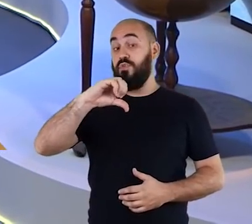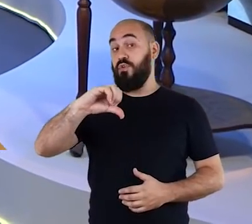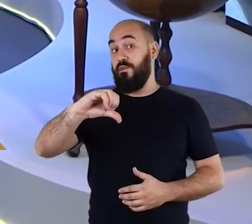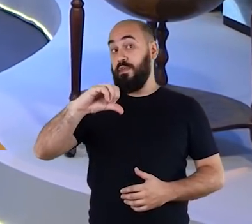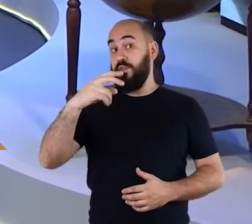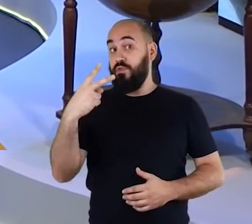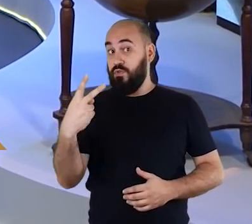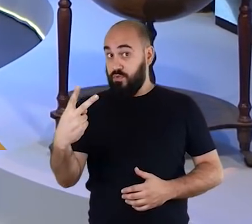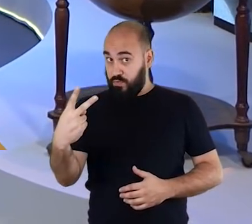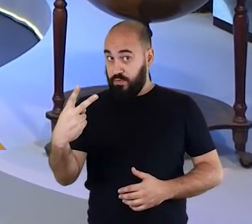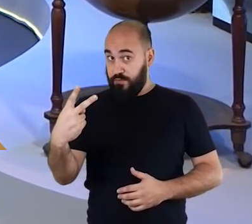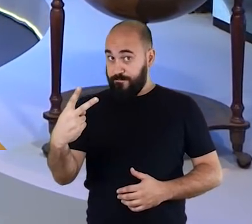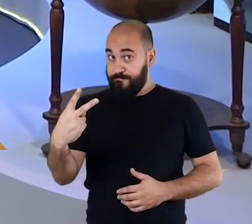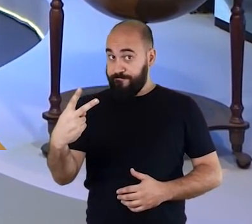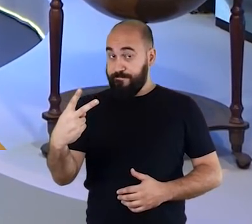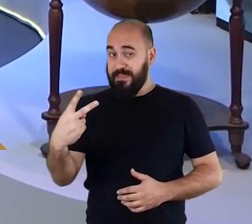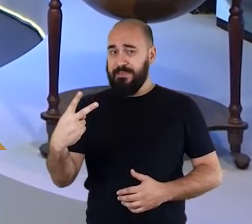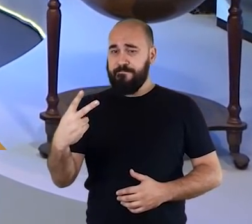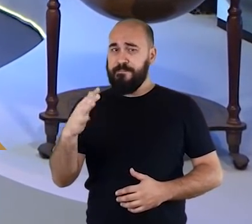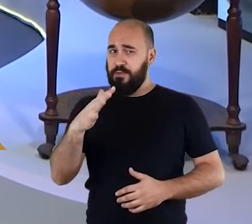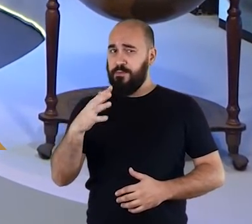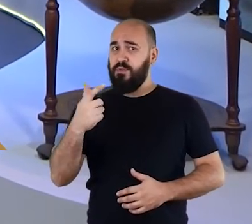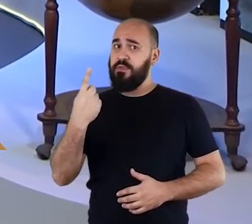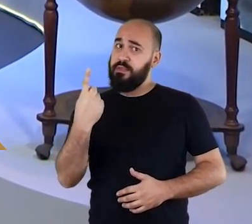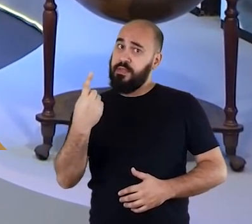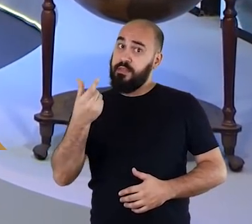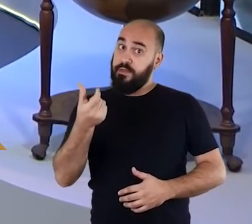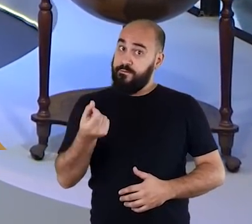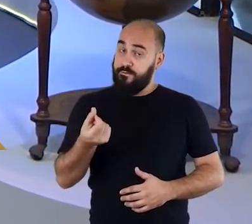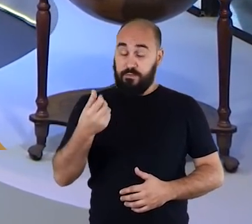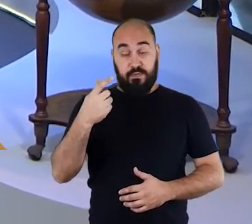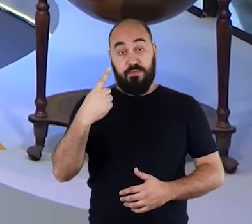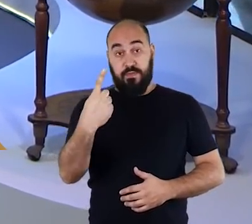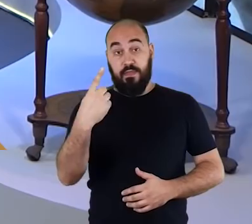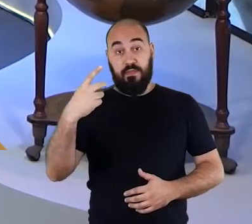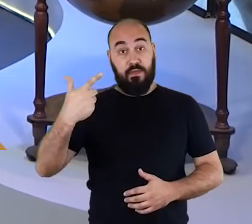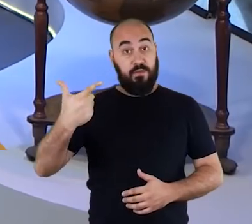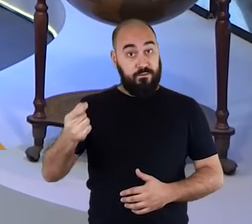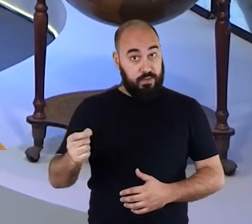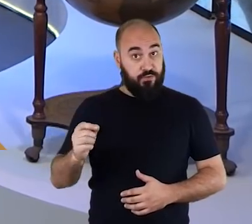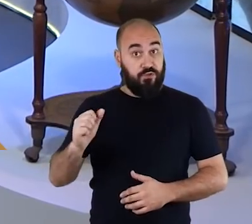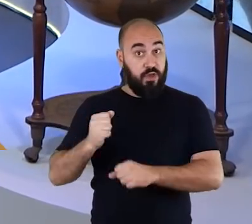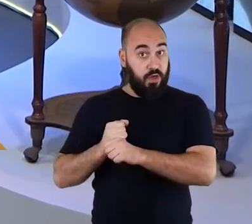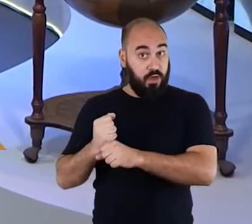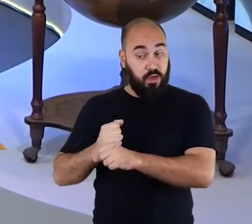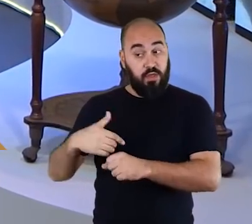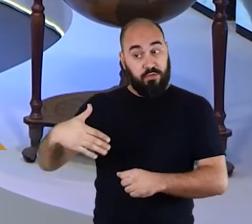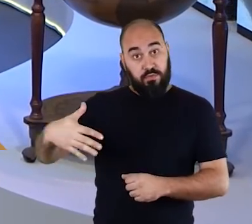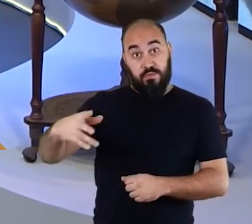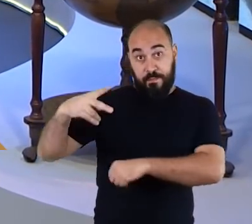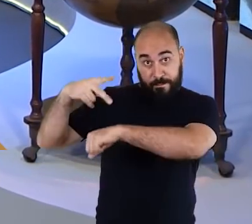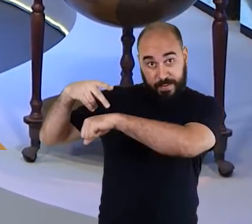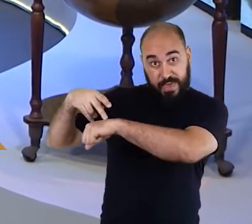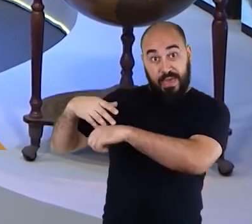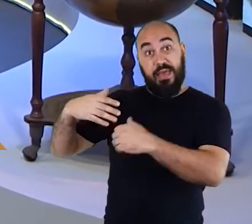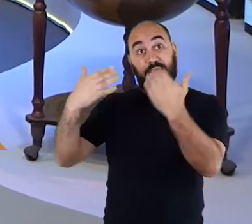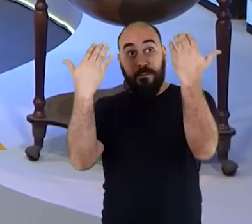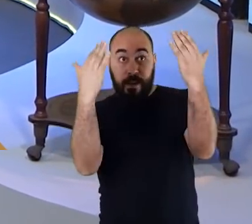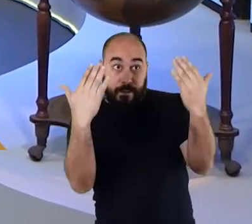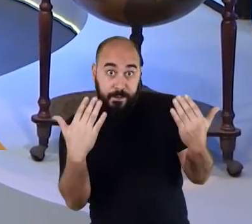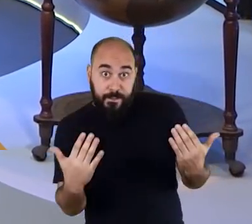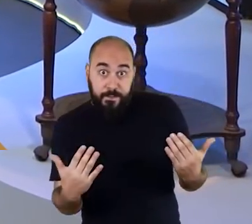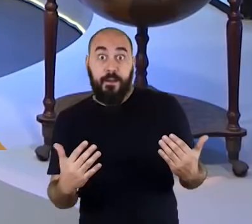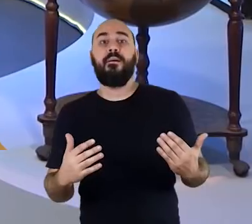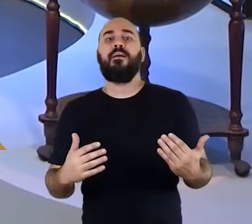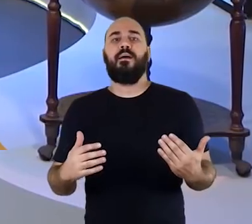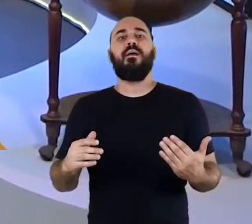1992, 120 anos depois do achado e publicação dessa pedra, foi que o especialista